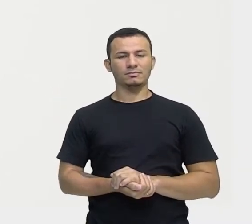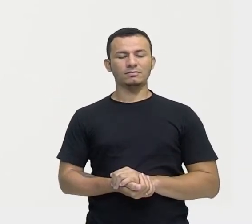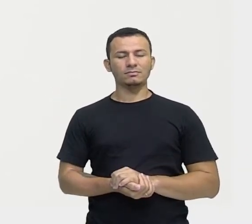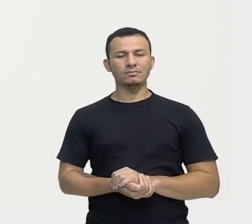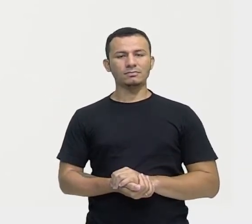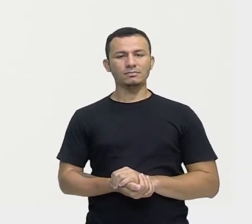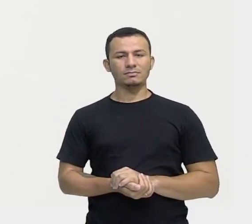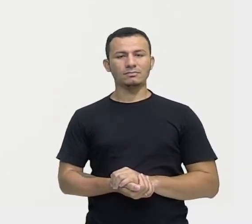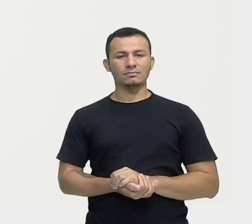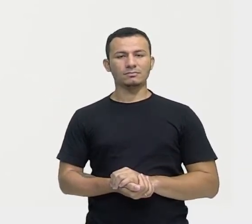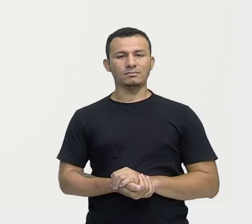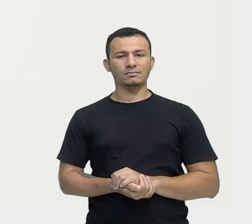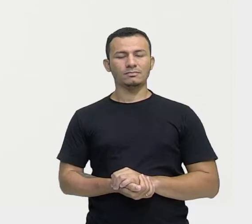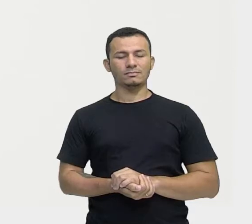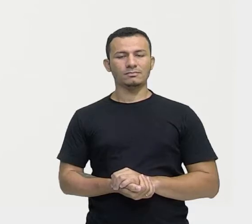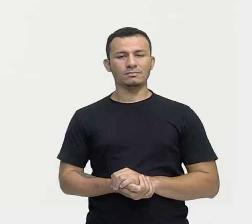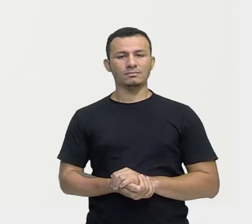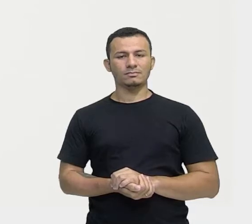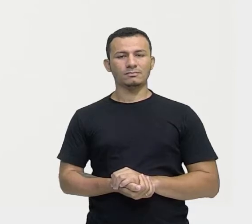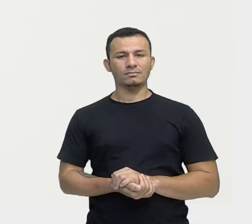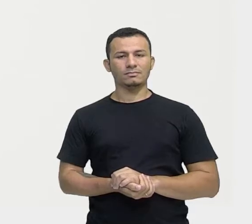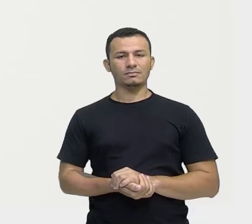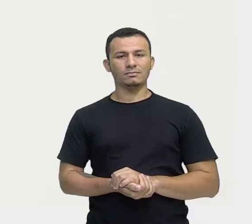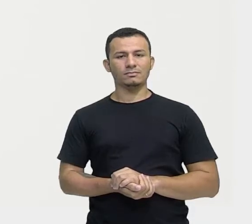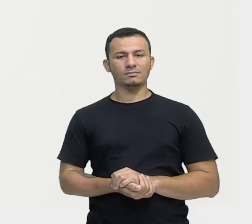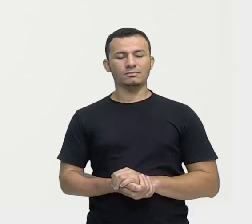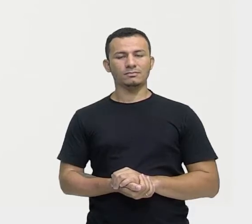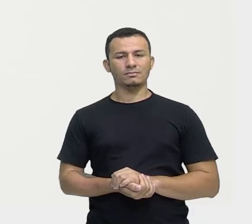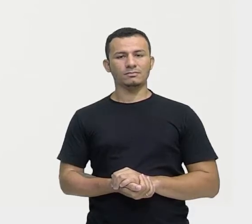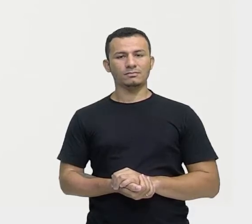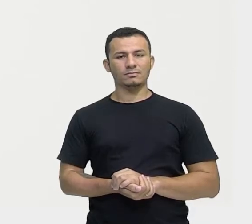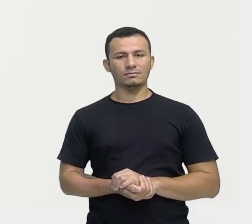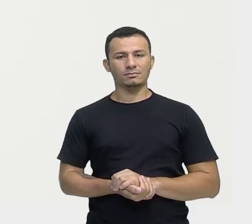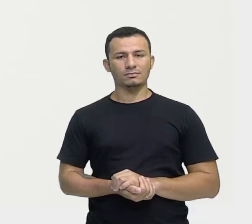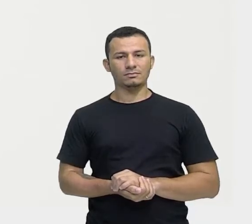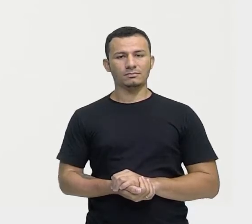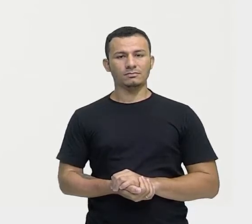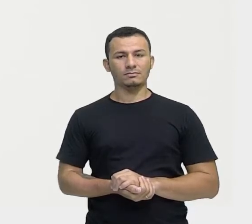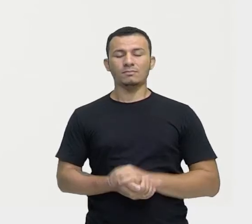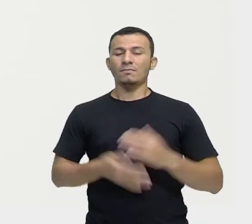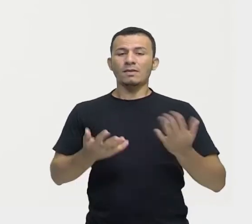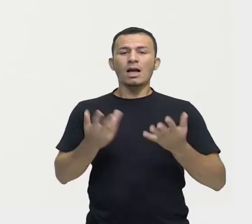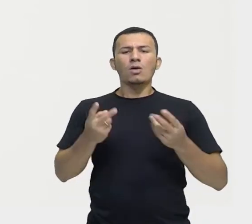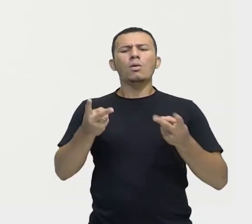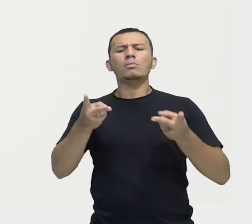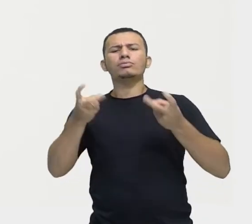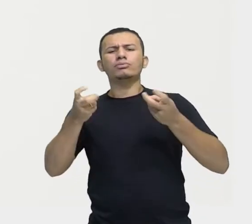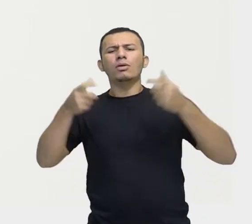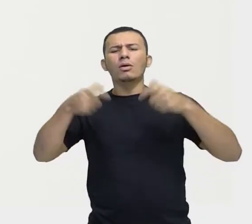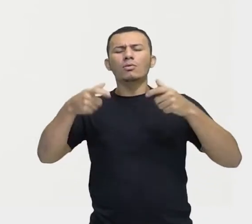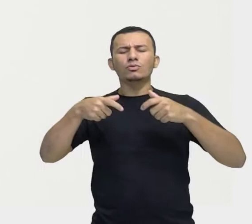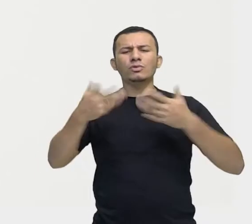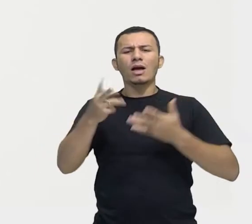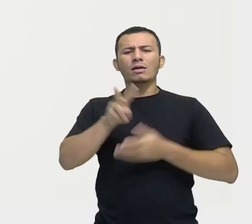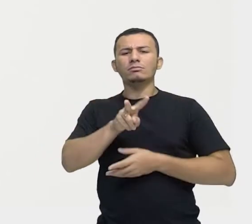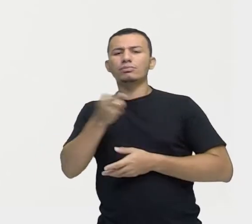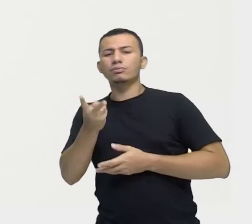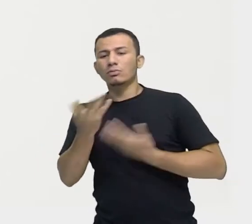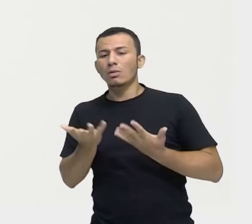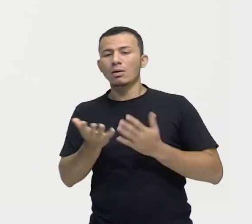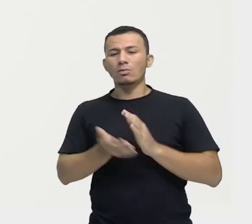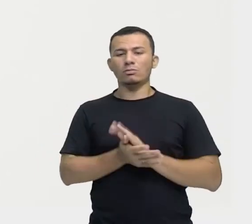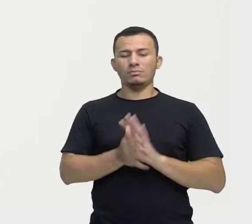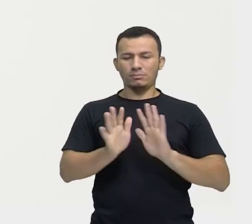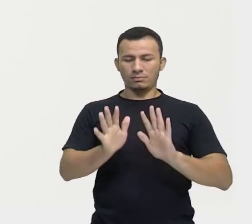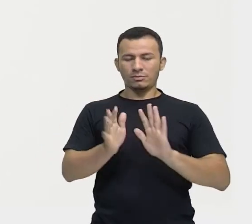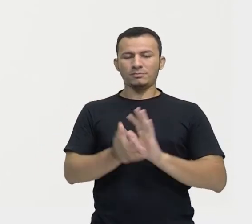decigrama, centigrama, miligrama. Muito bem. Vamos identificar onde nós estamos. Nós estamos